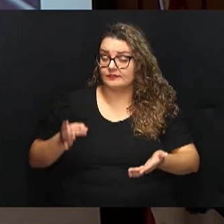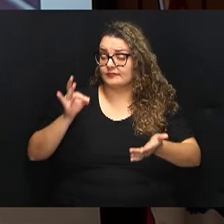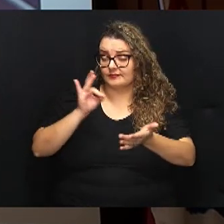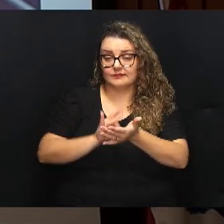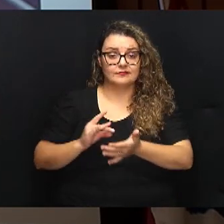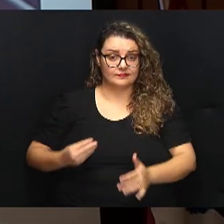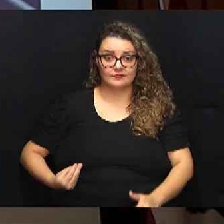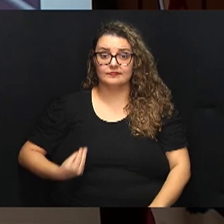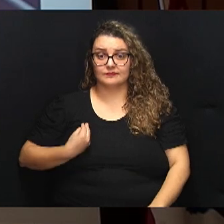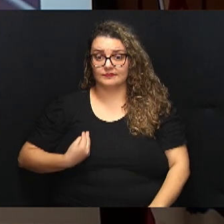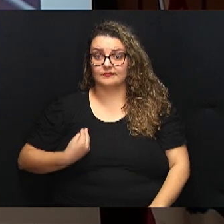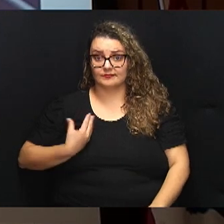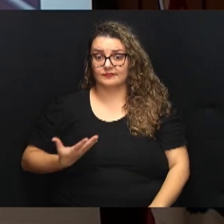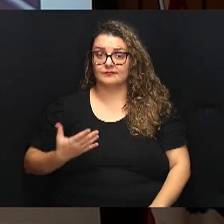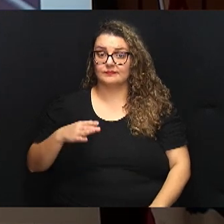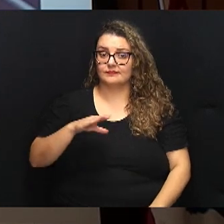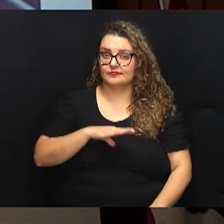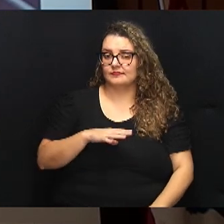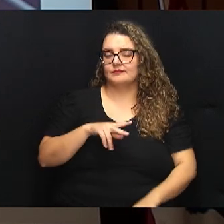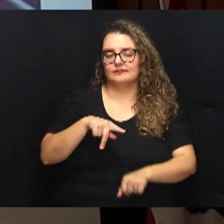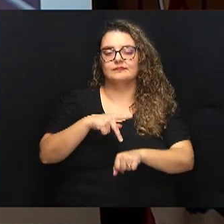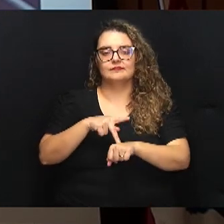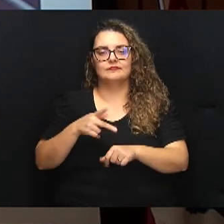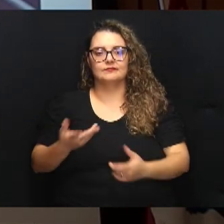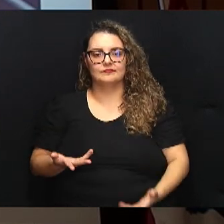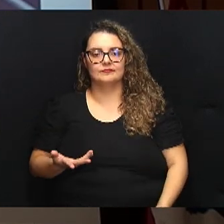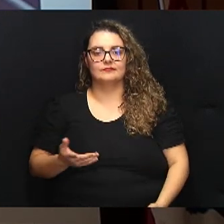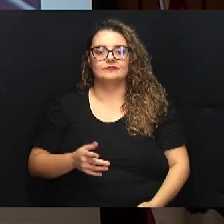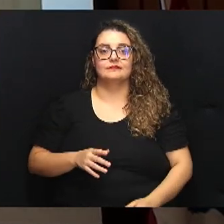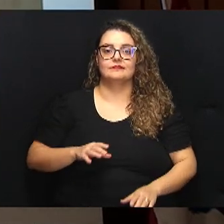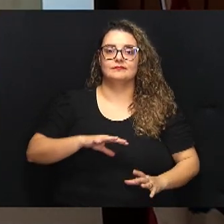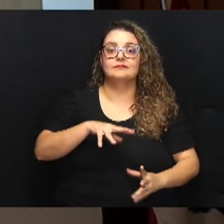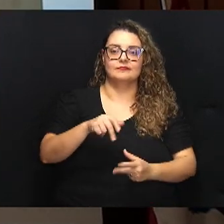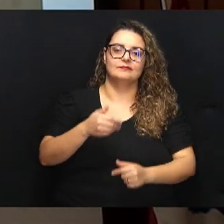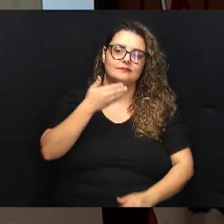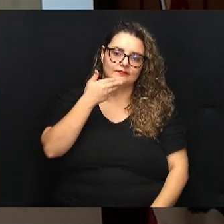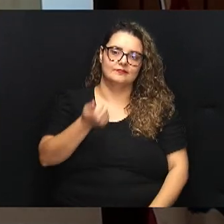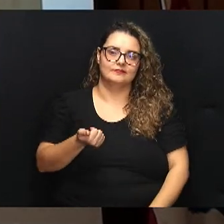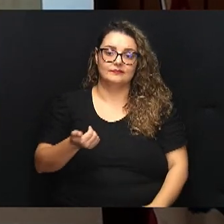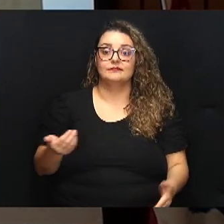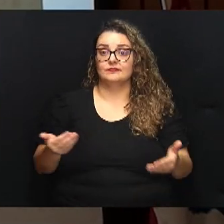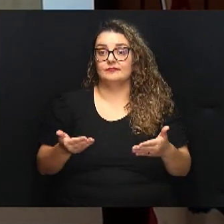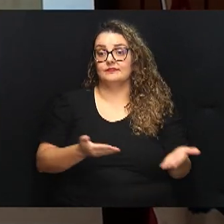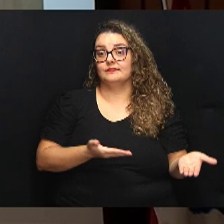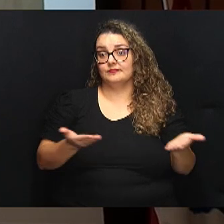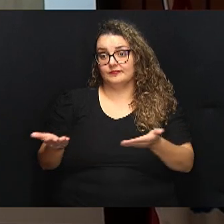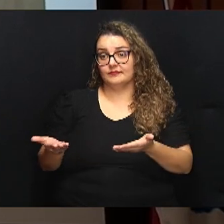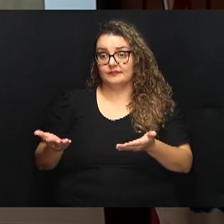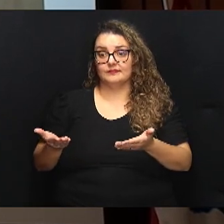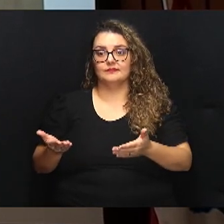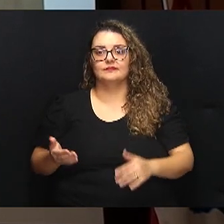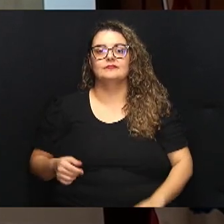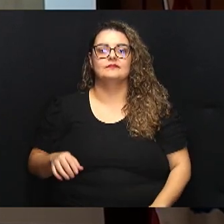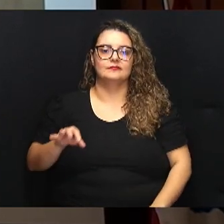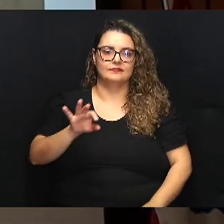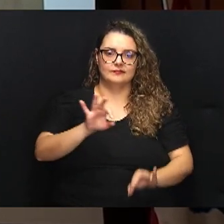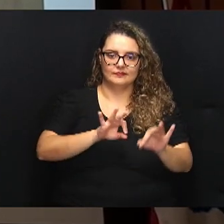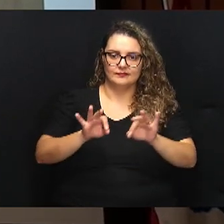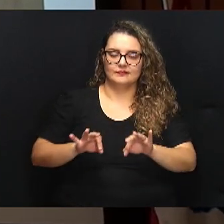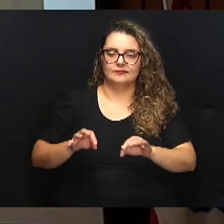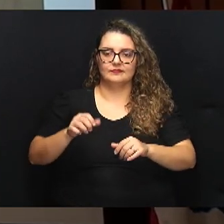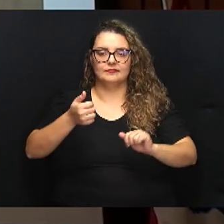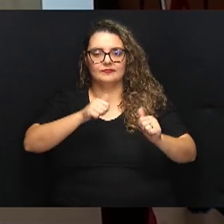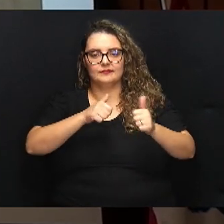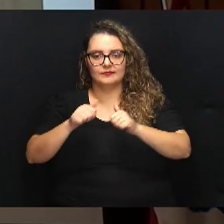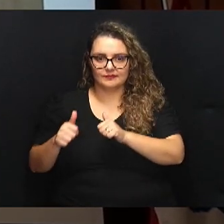viver numa cidade, num país, num planeta melhor, né? Hoje eles estão apresentando um anteprojeto, esse grupo vai